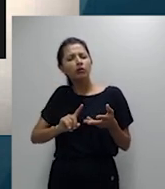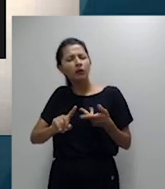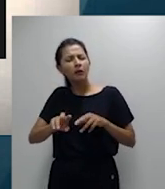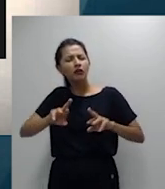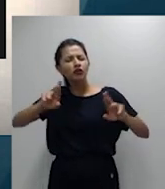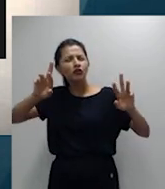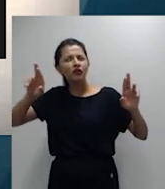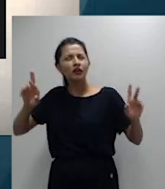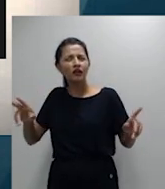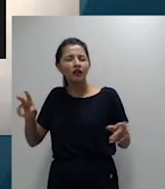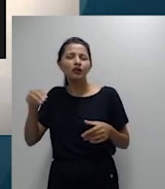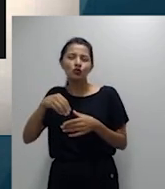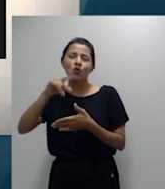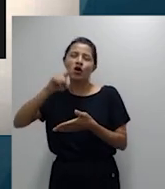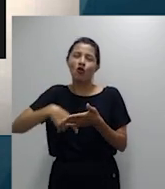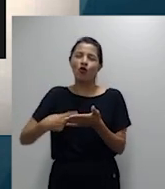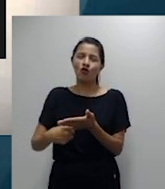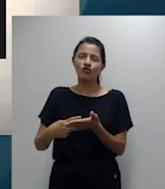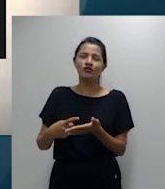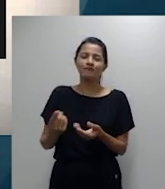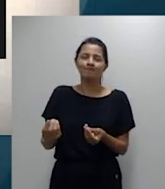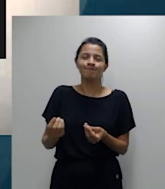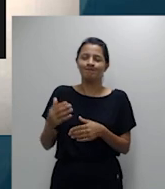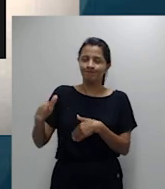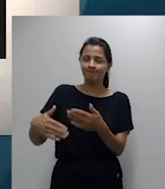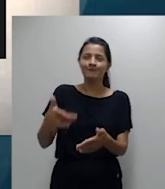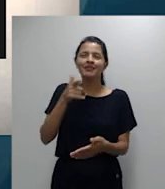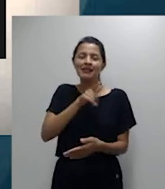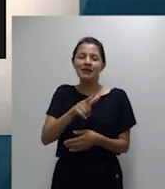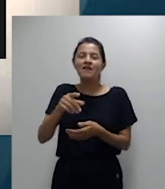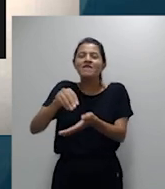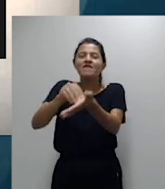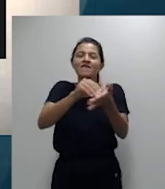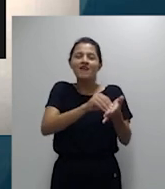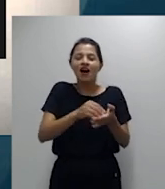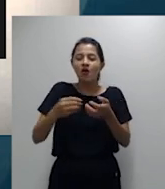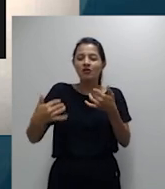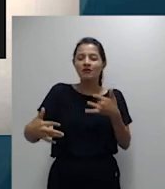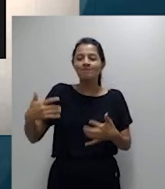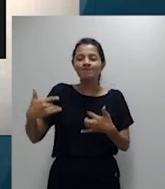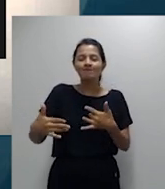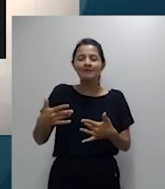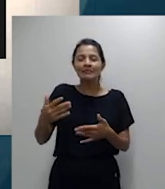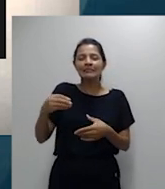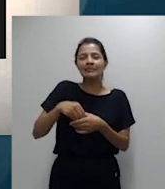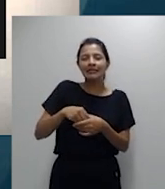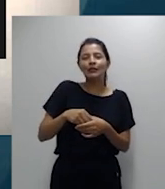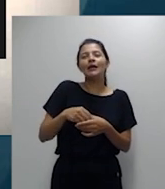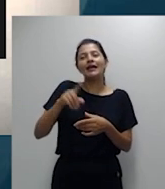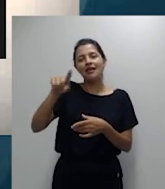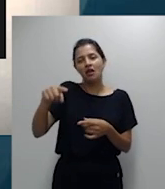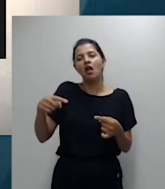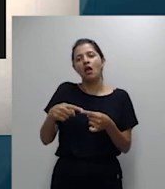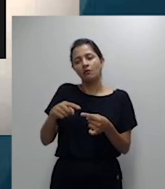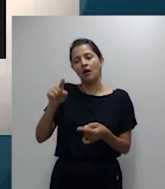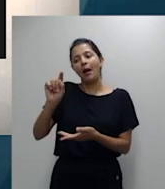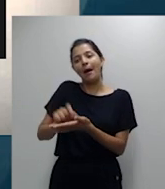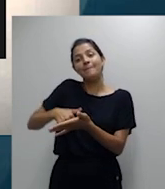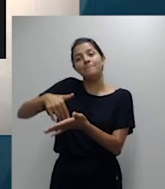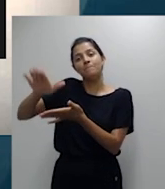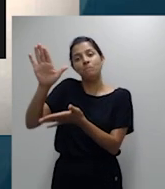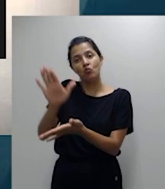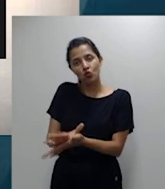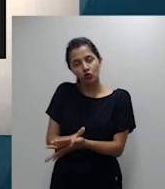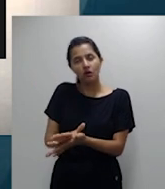fundamentos constantes da folga recorrido ou deficiência de fundamentação especificamente não consegui refere à multa de ofício Então